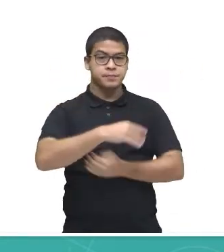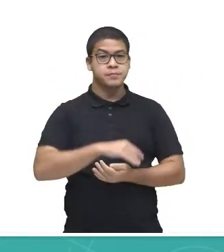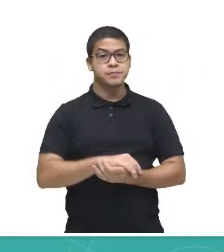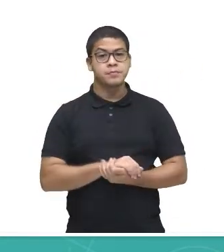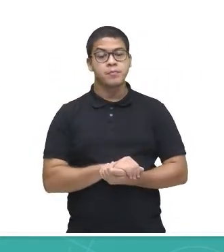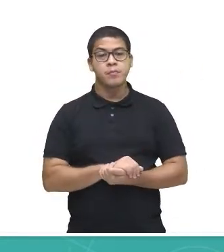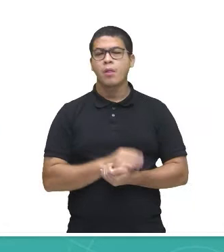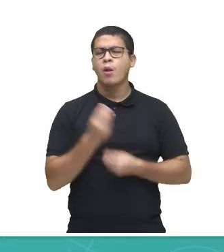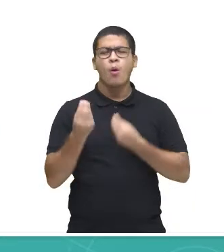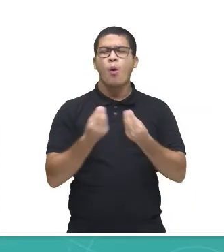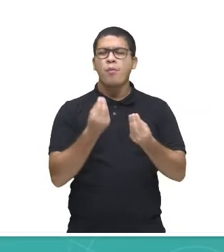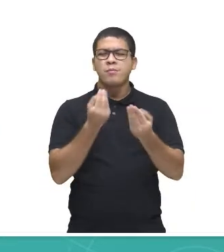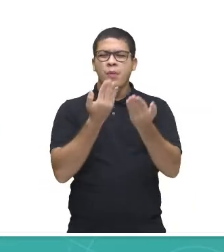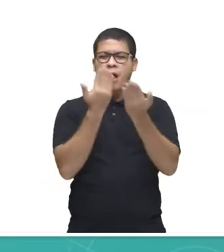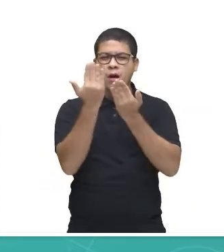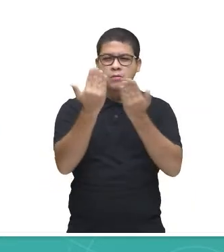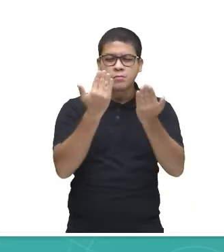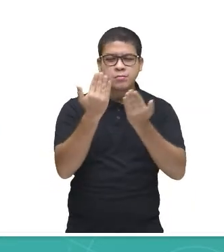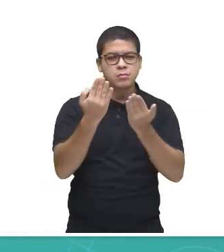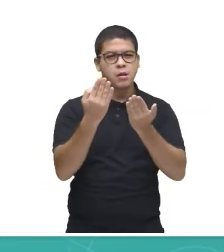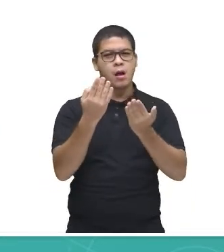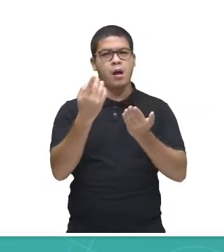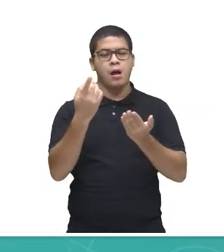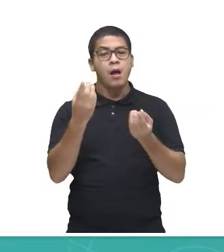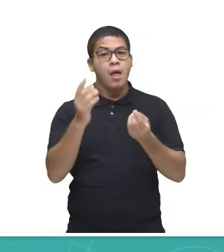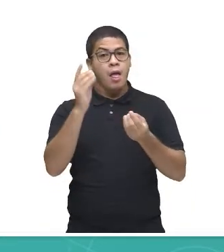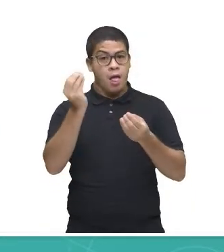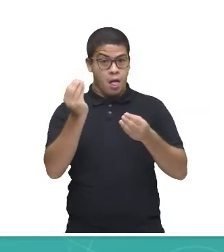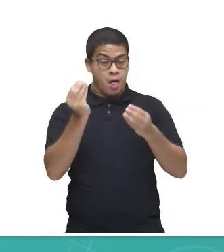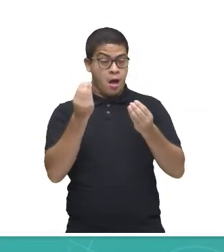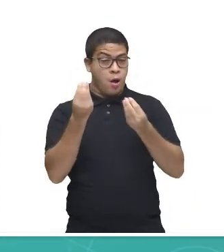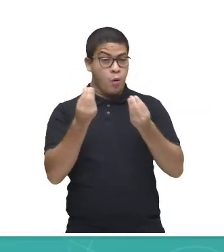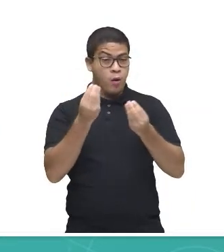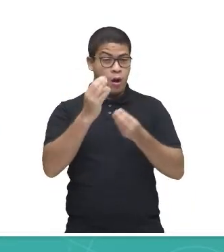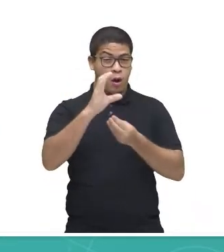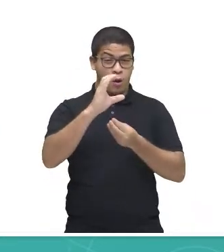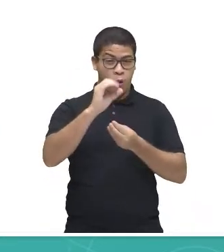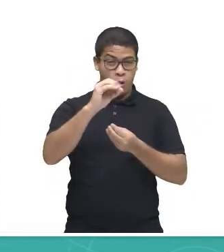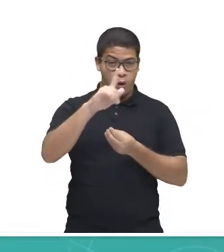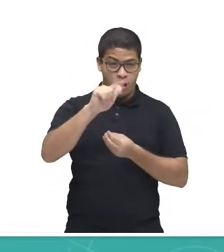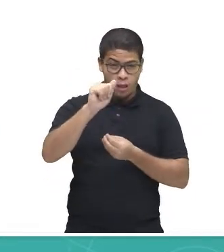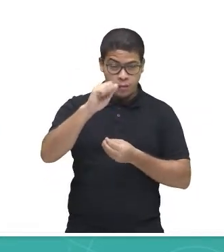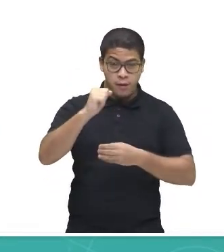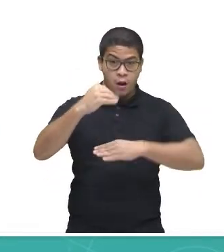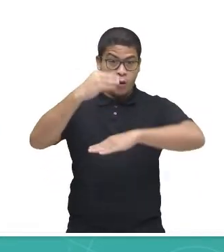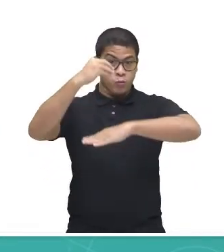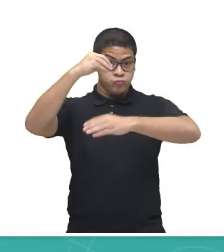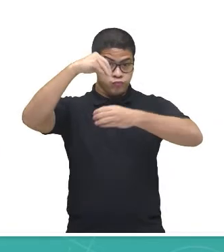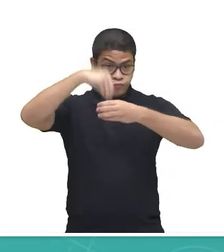analisando colaterais internos, não se esqueçam que ângulos